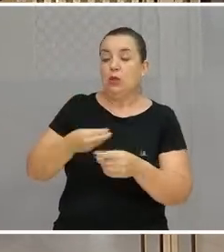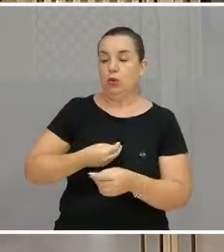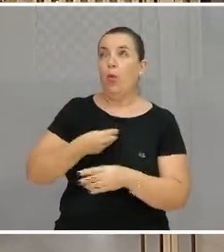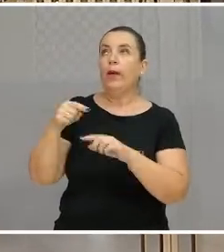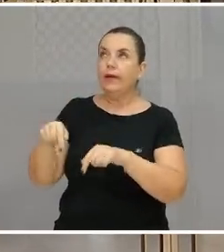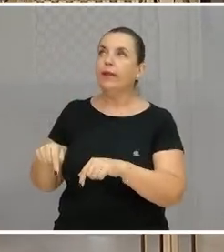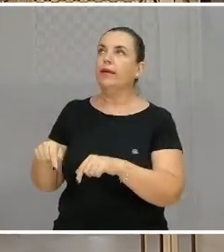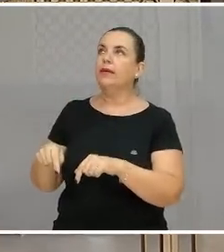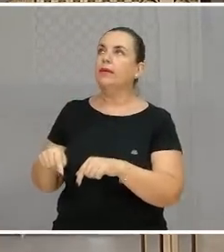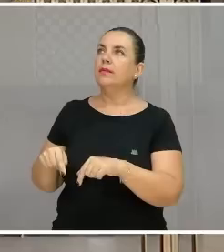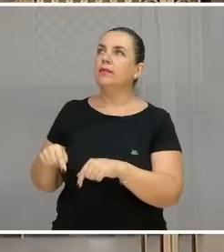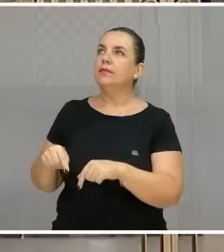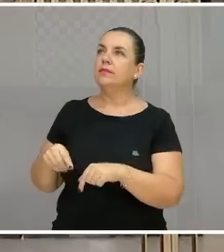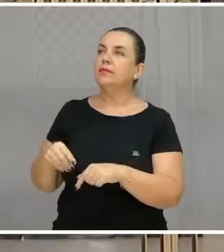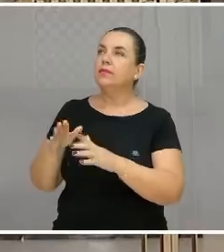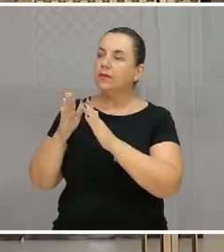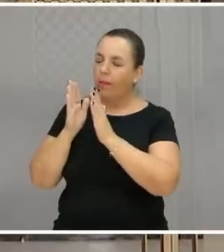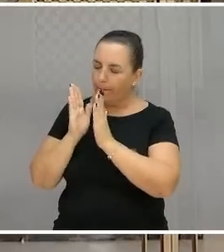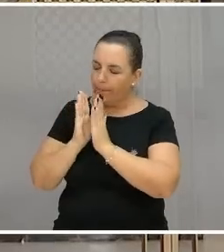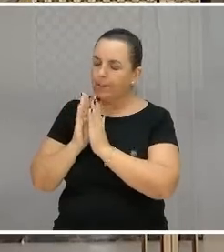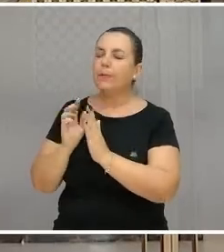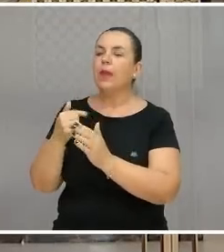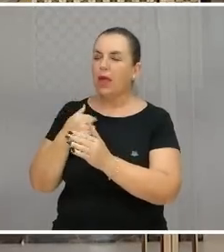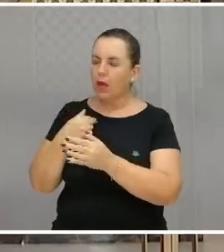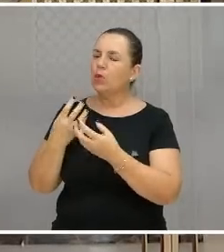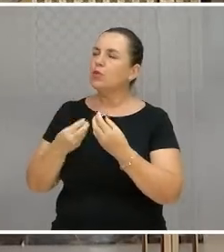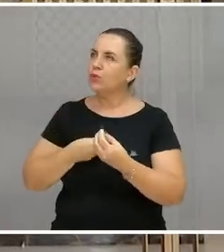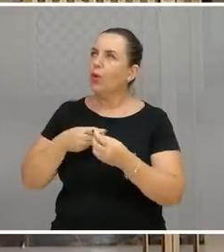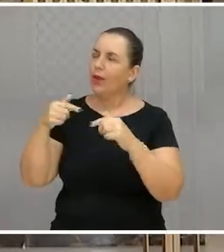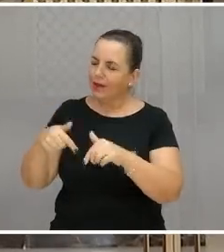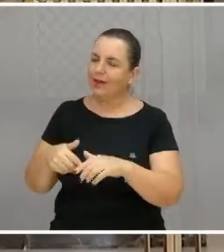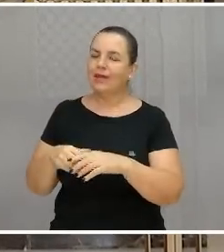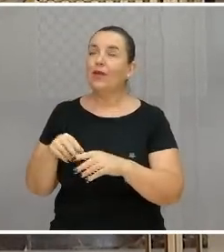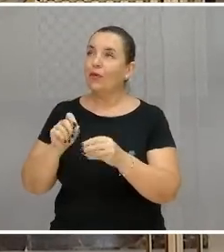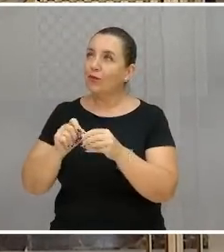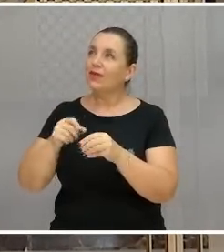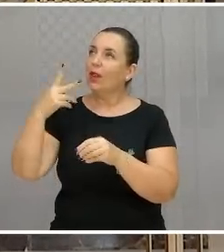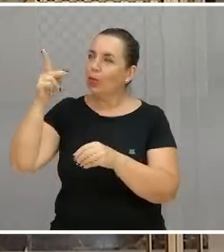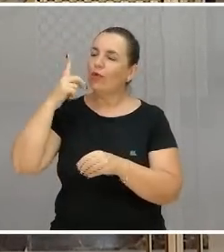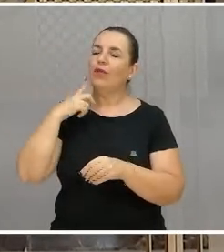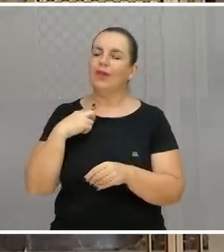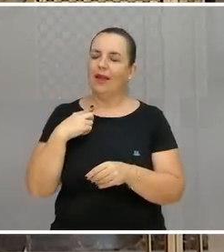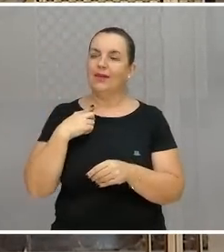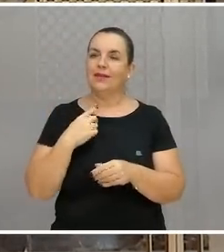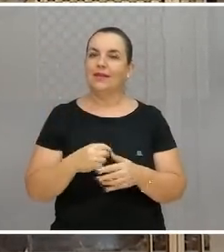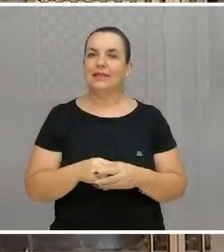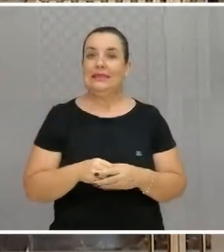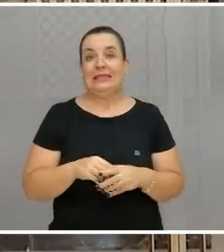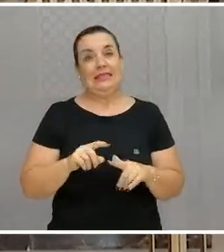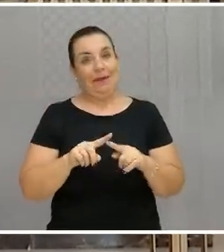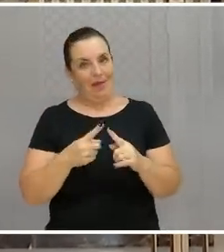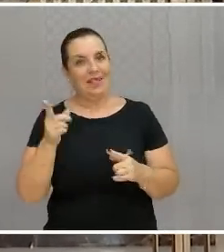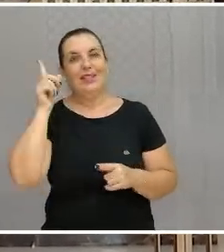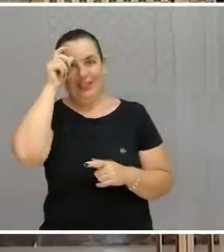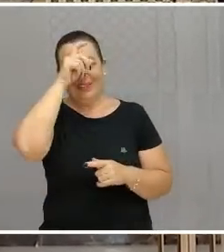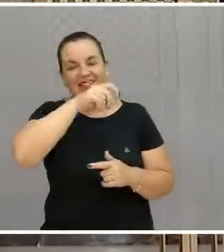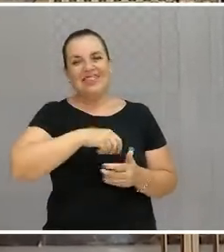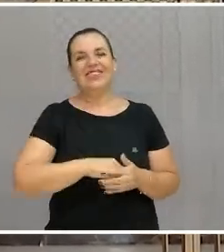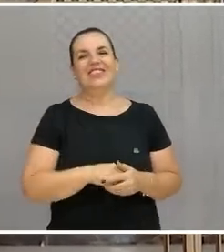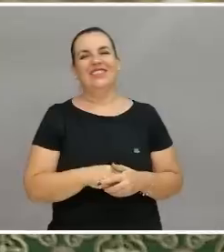me pede o que queres e eu farei, dai-me a graça necessária, dai-me a graça